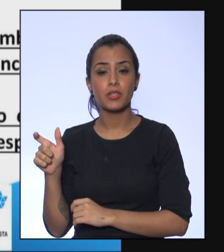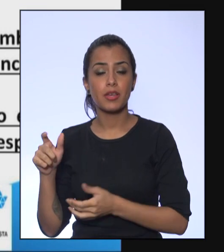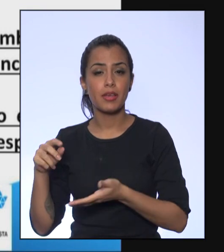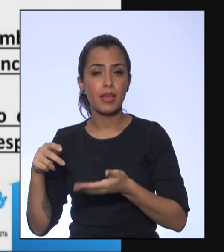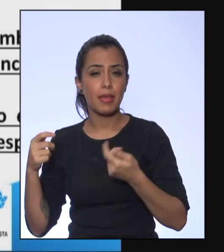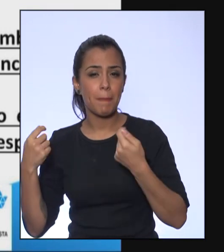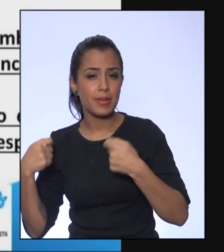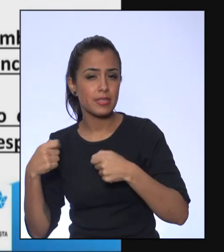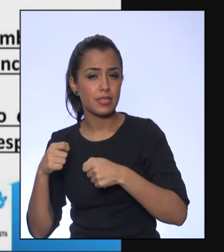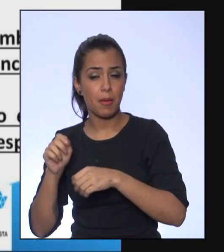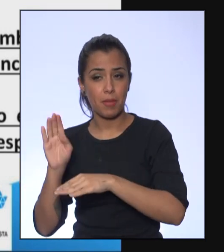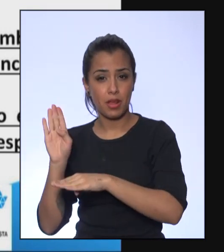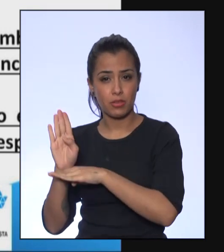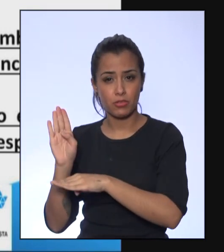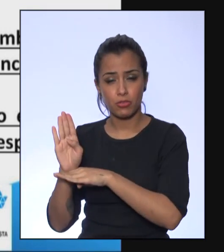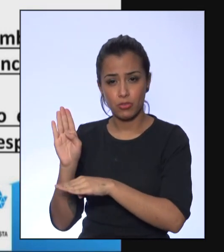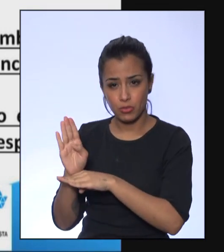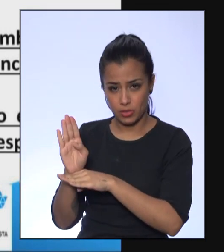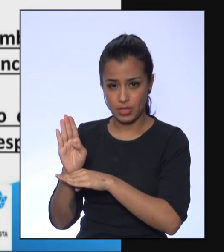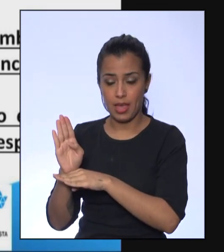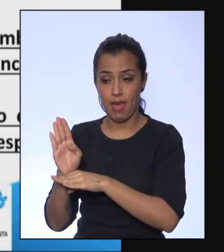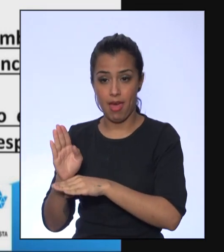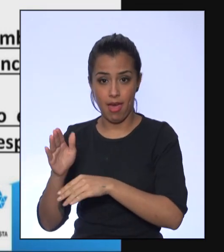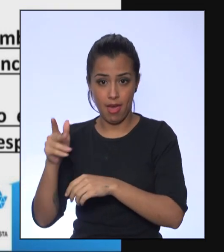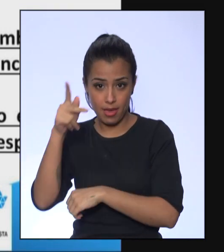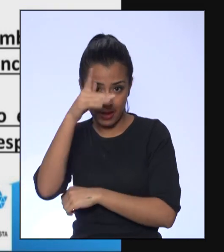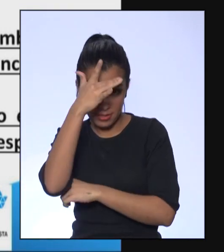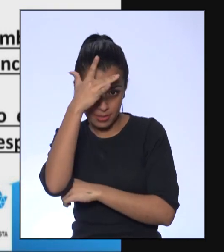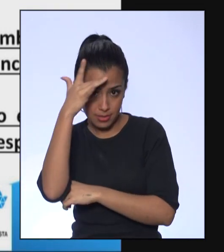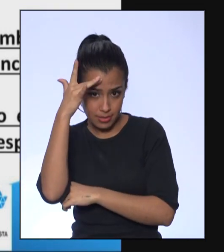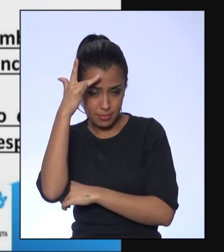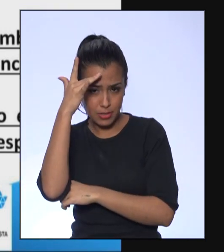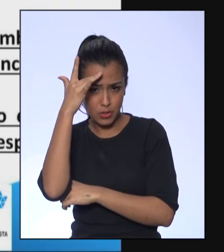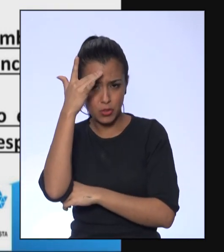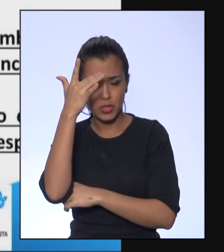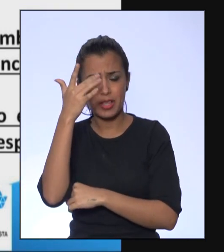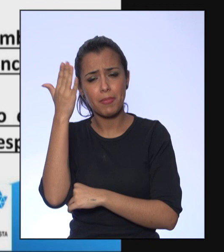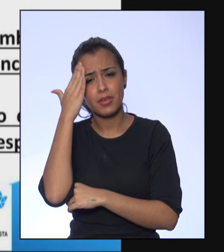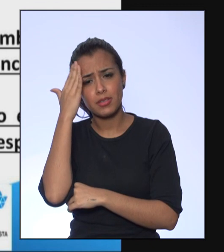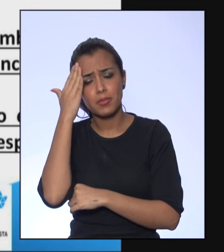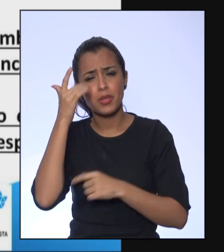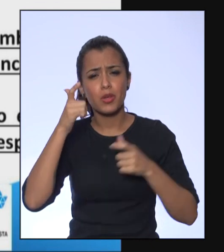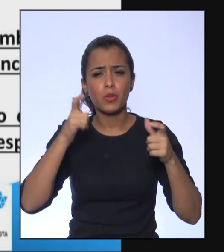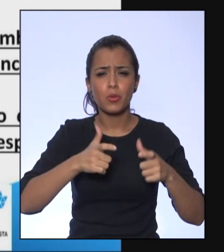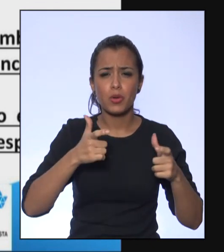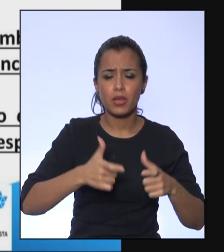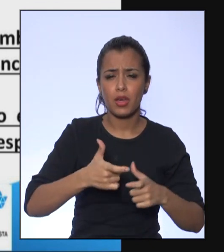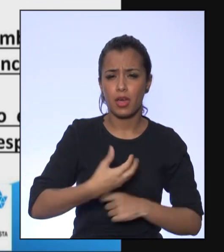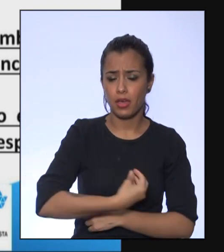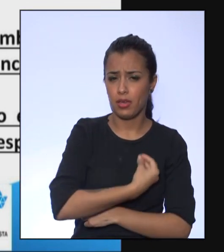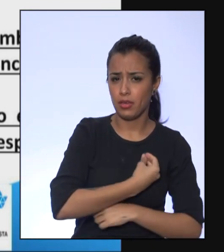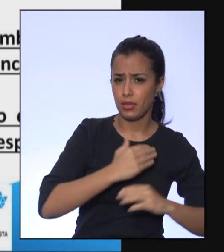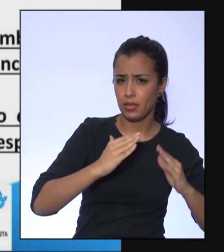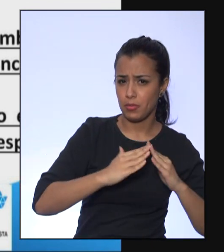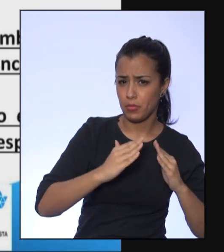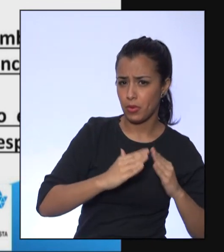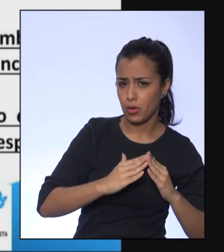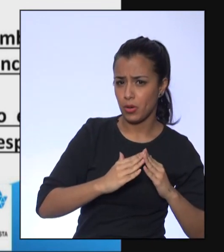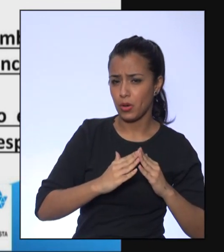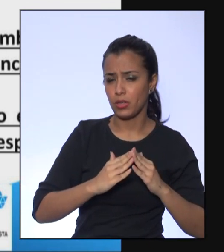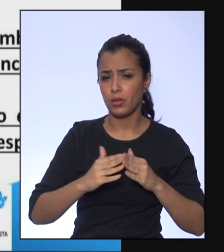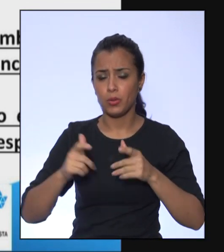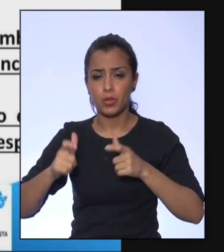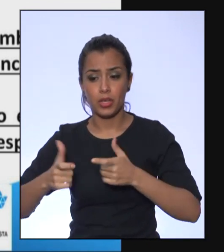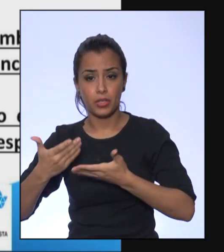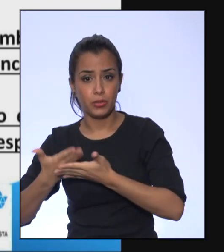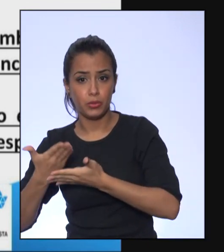os problemas e as potencialidades da rua onde mora, do lugar onde estuda, onde trabalha, ou